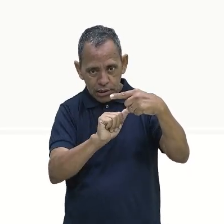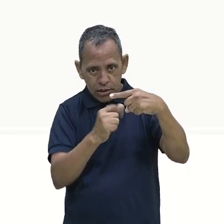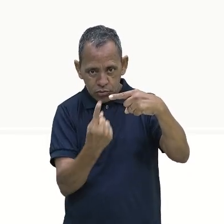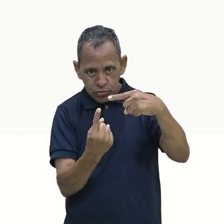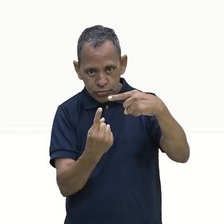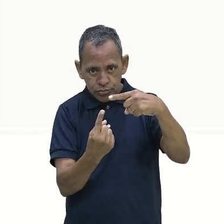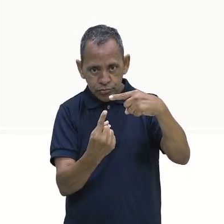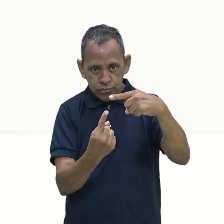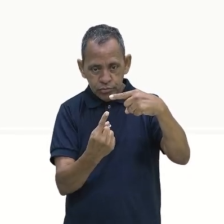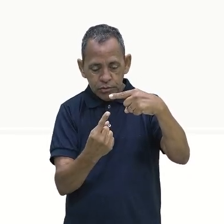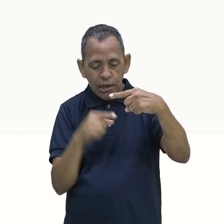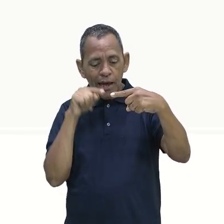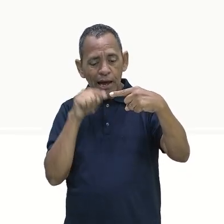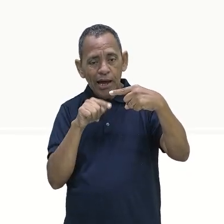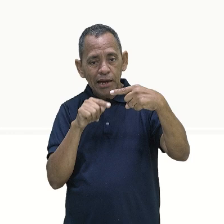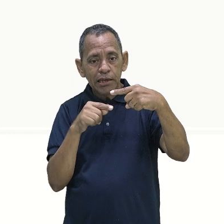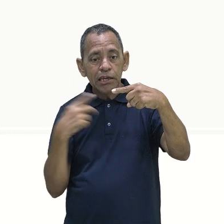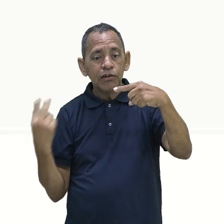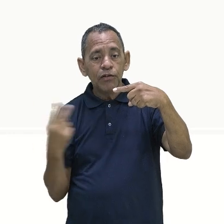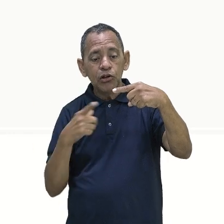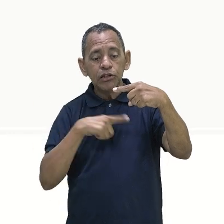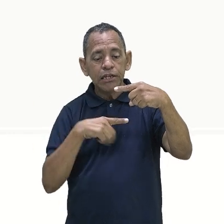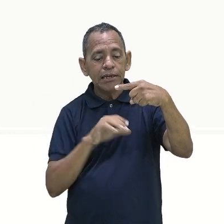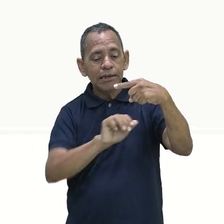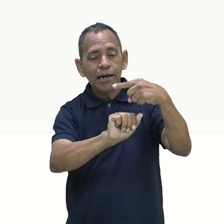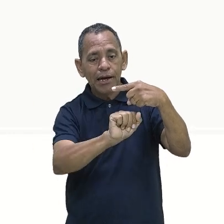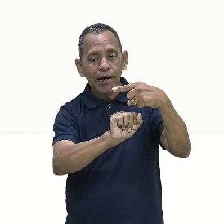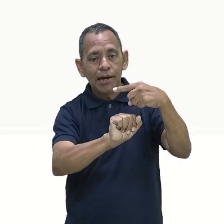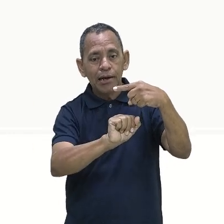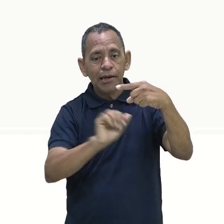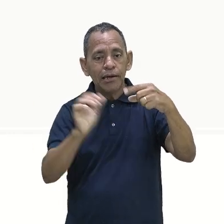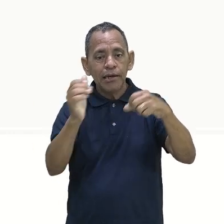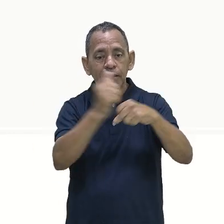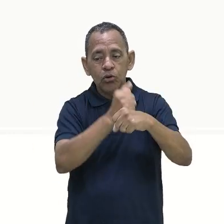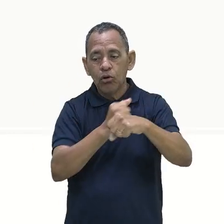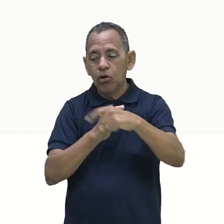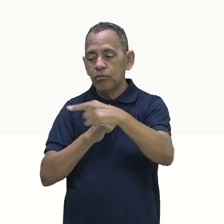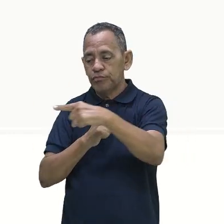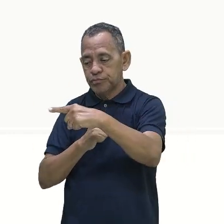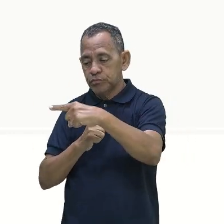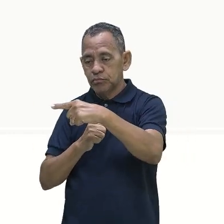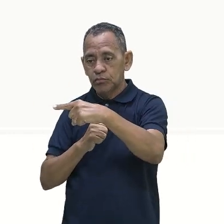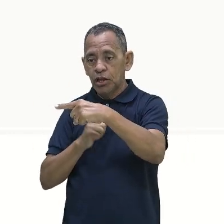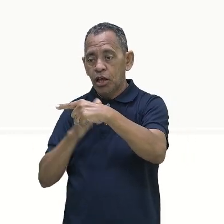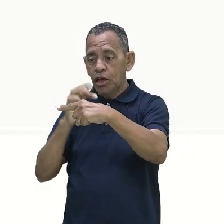A, que será igual à força 2,